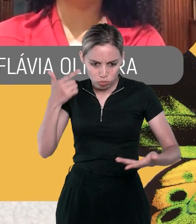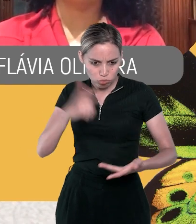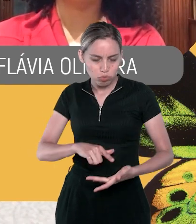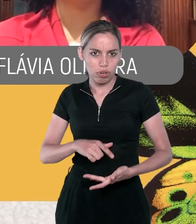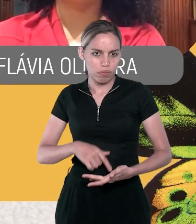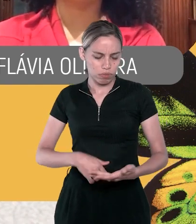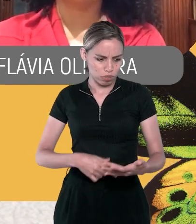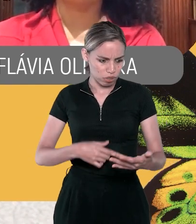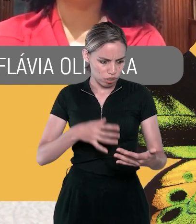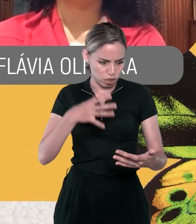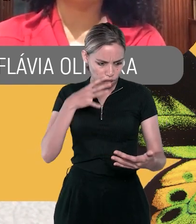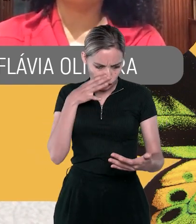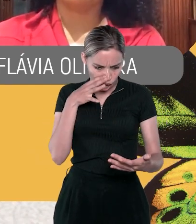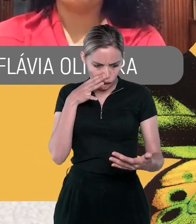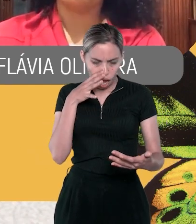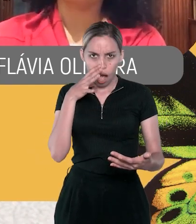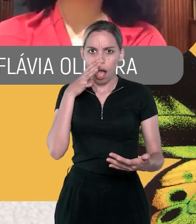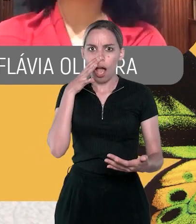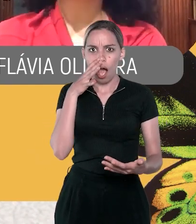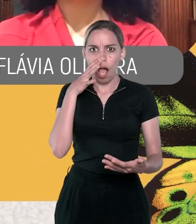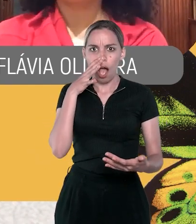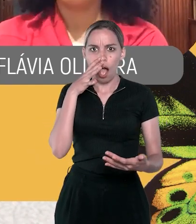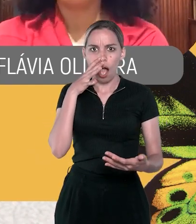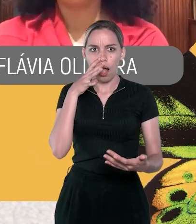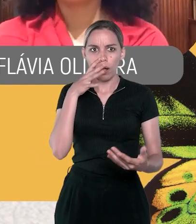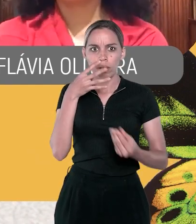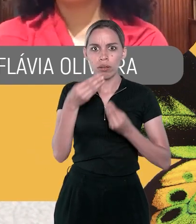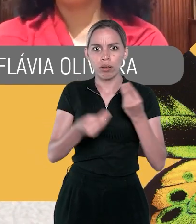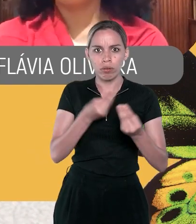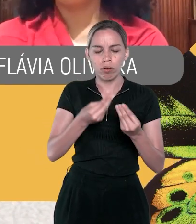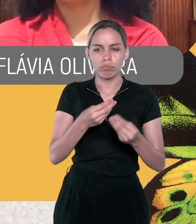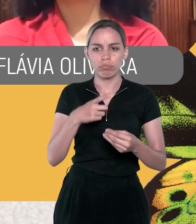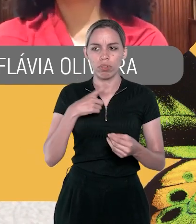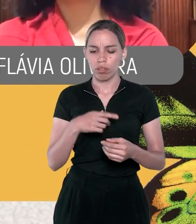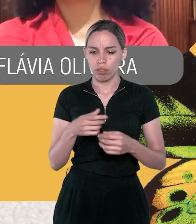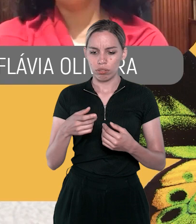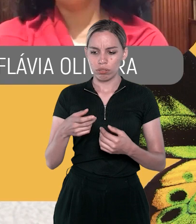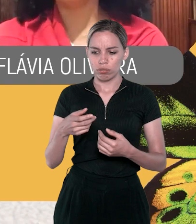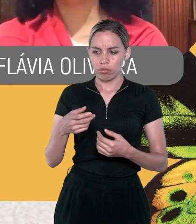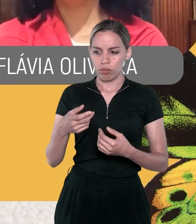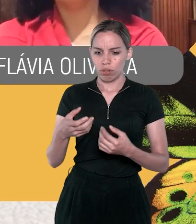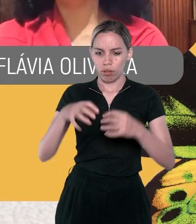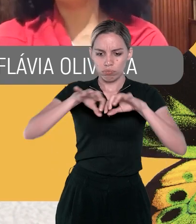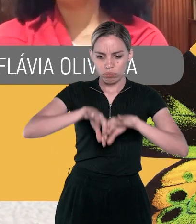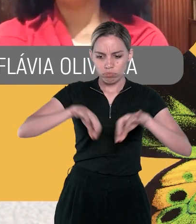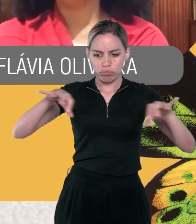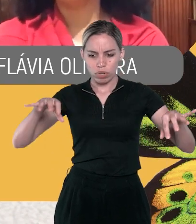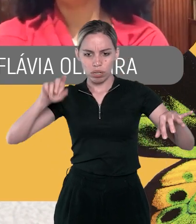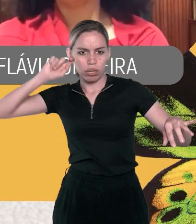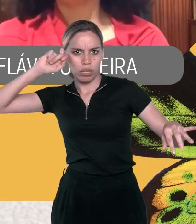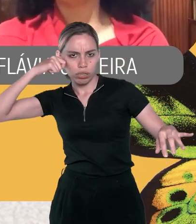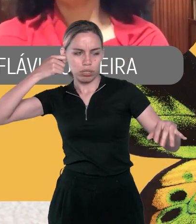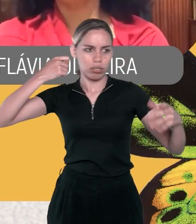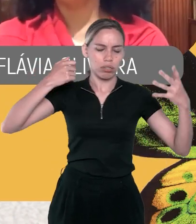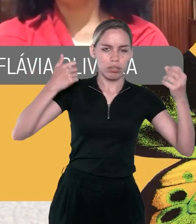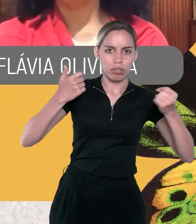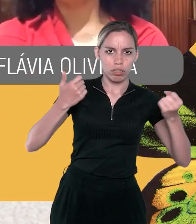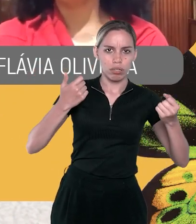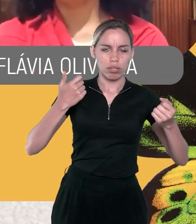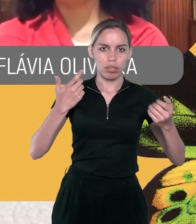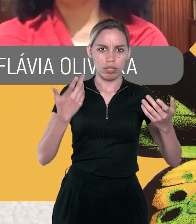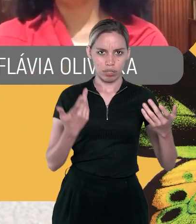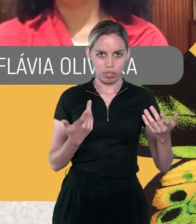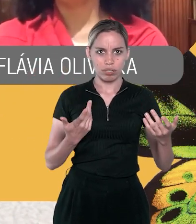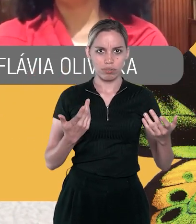está visível, né, o apartheid cultural brasileiro. Uhum. E é um pouco isso que eu tento